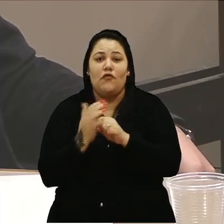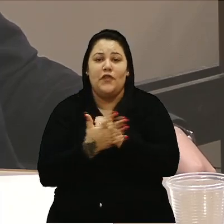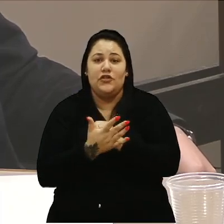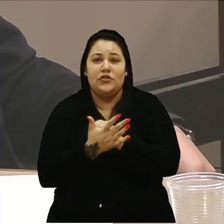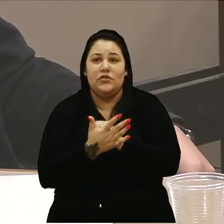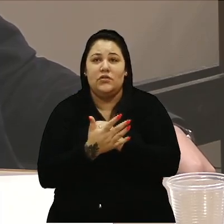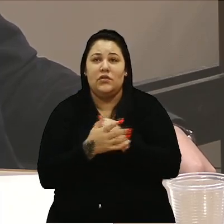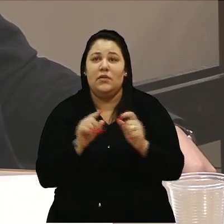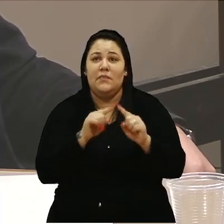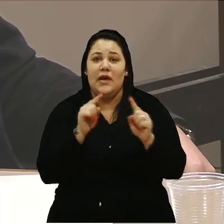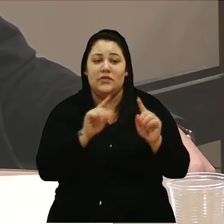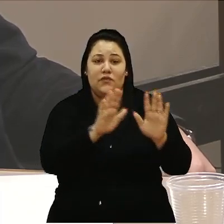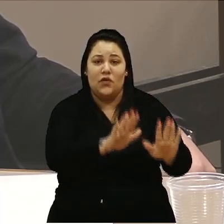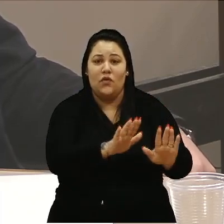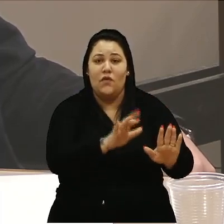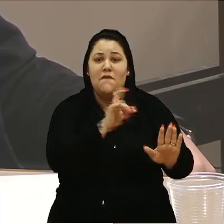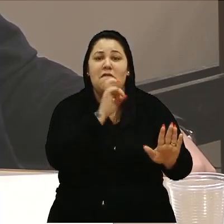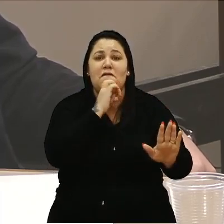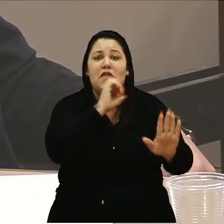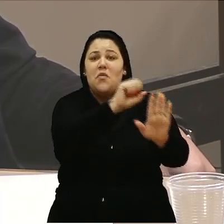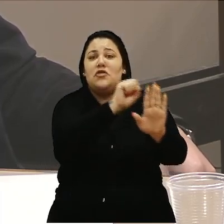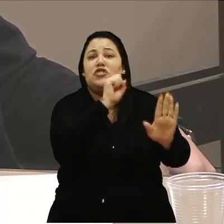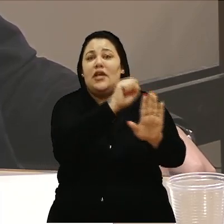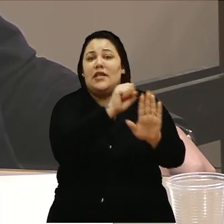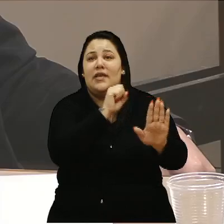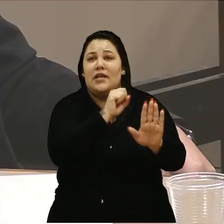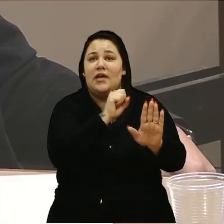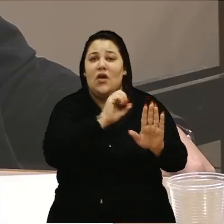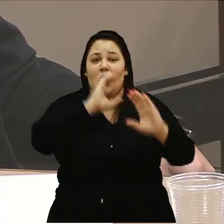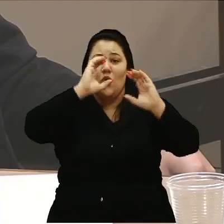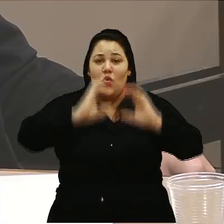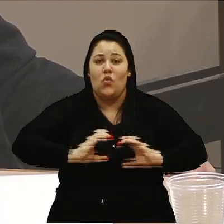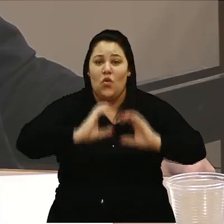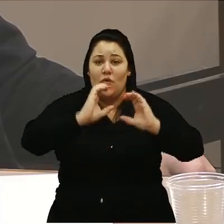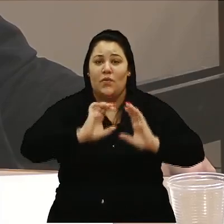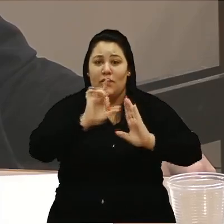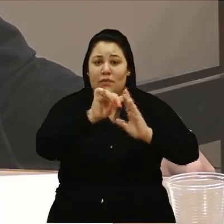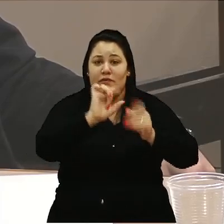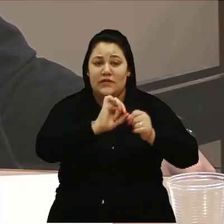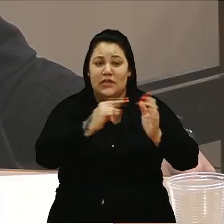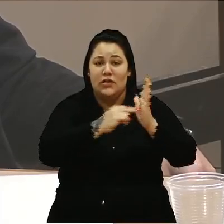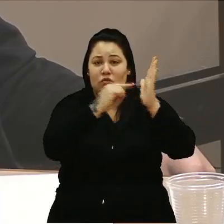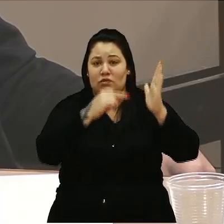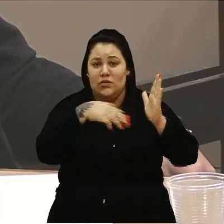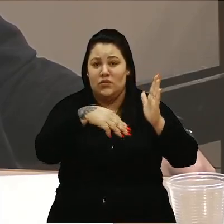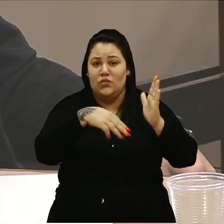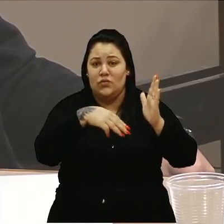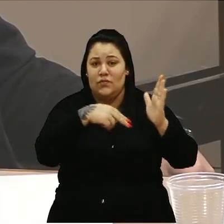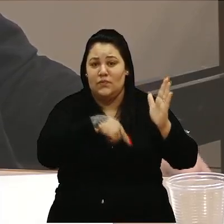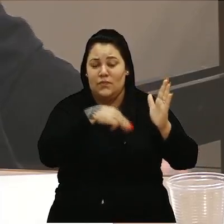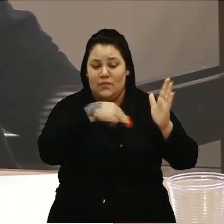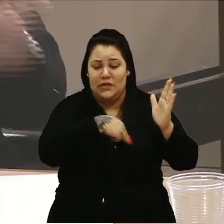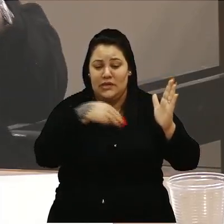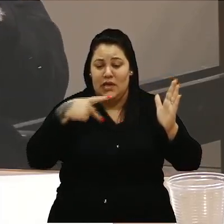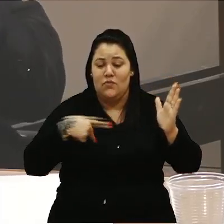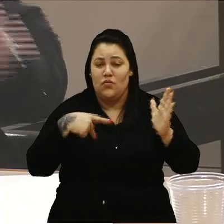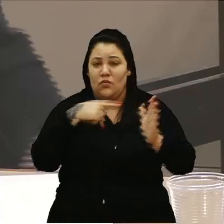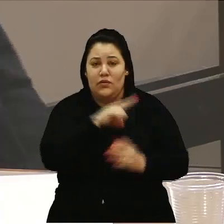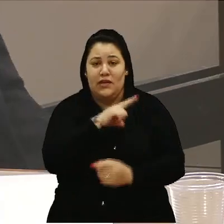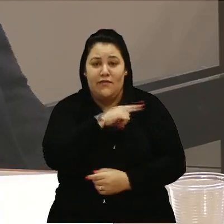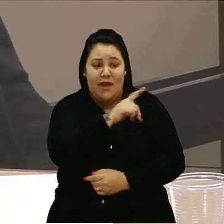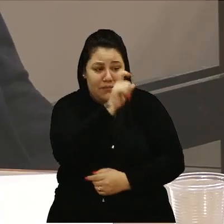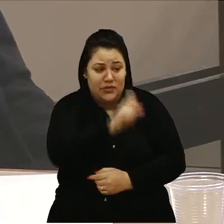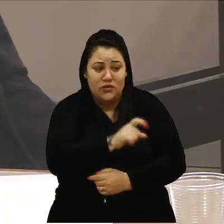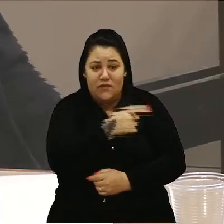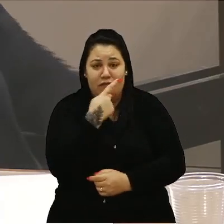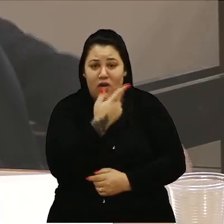deixar numa geladeira ali o corpo para depois denunciar no MP que não era Covid na época, Teve o relato aqui, não fui eu que falei, foi a pessoa,